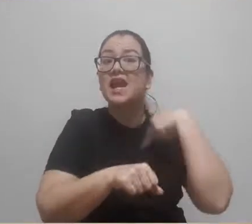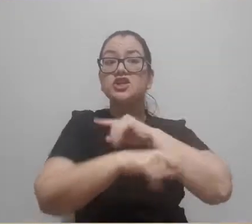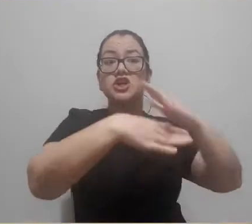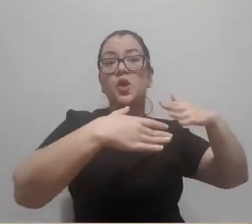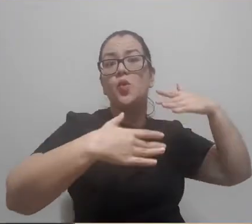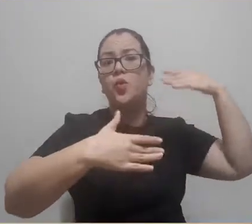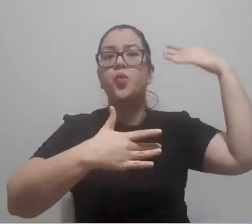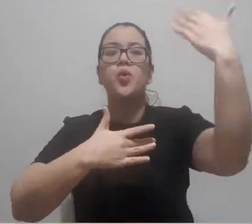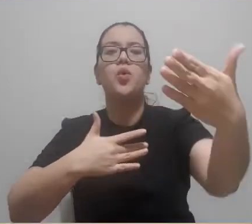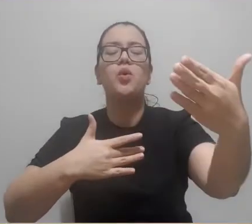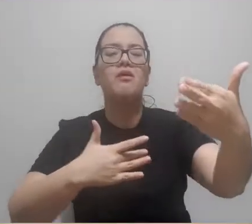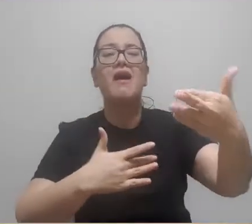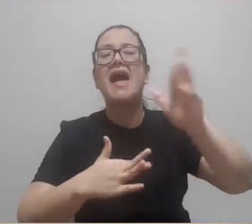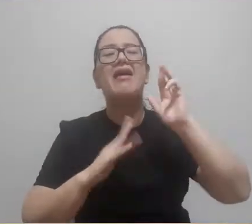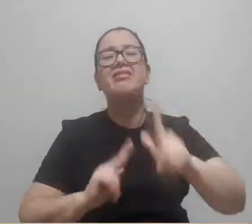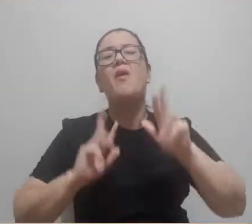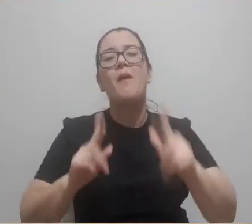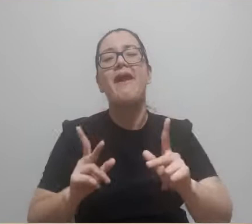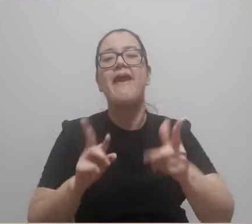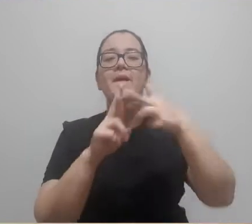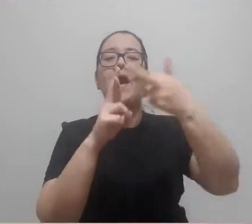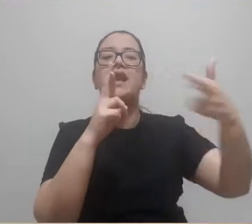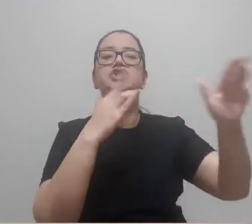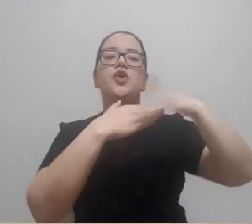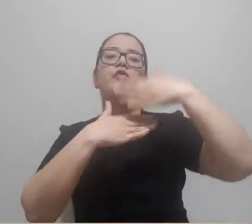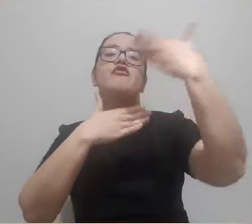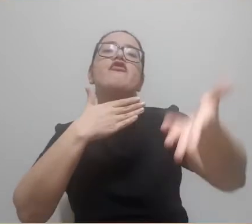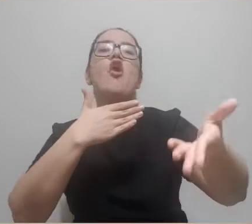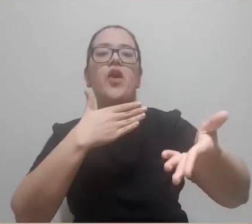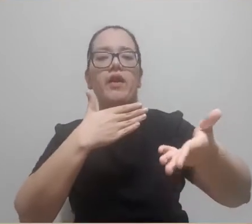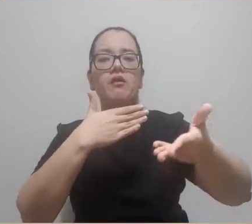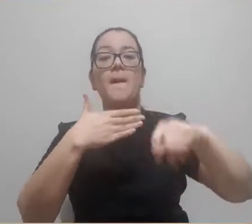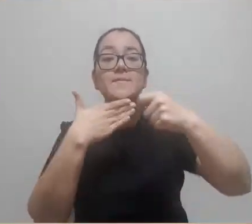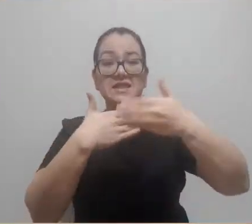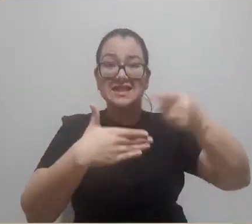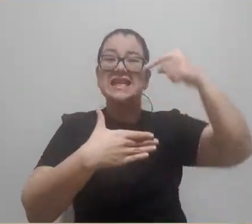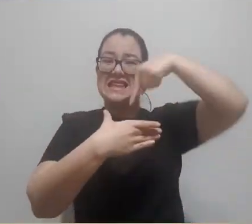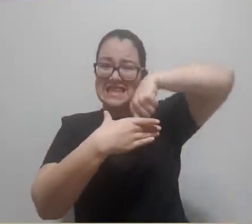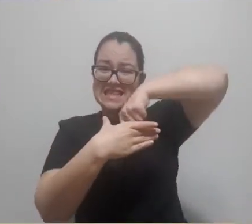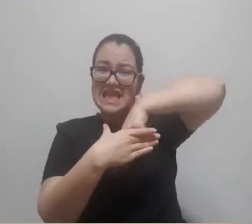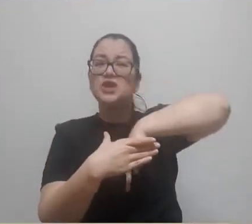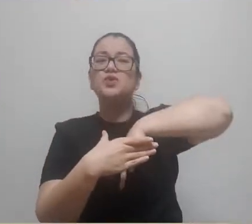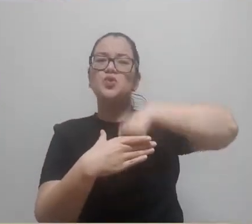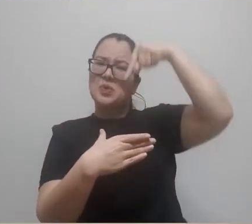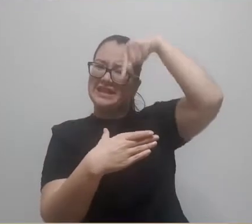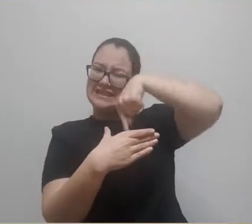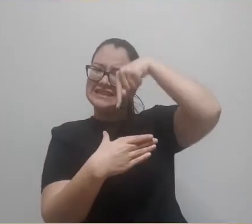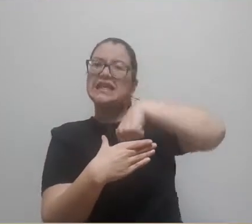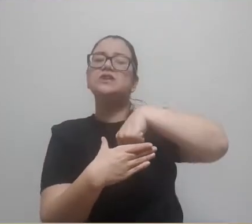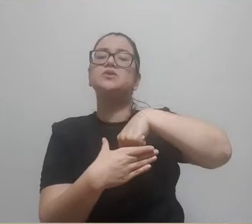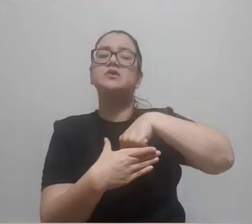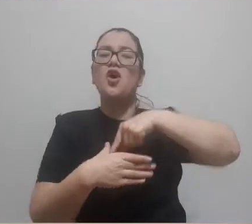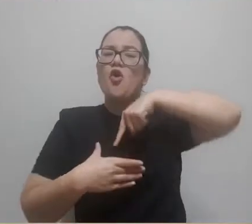essa religião que ele quer de nós. Não foi isso que ele veio fazer na nossa vida quando ele falou lá daquelas características do